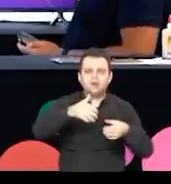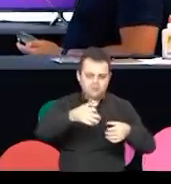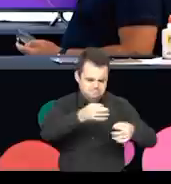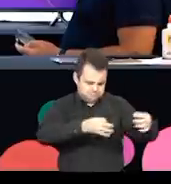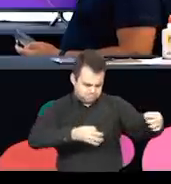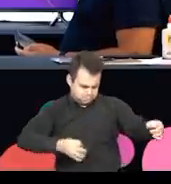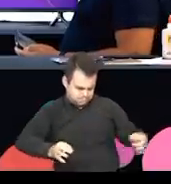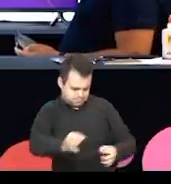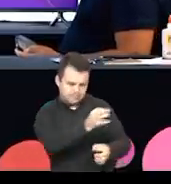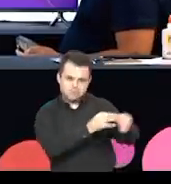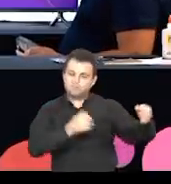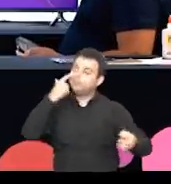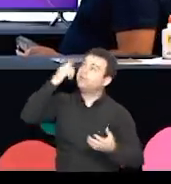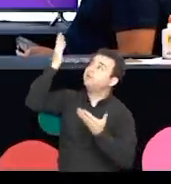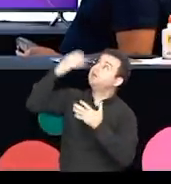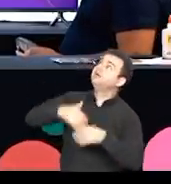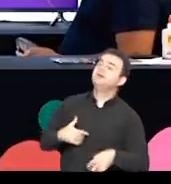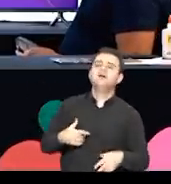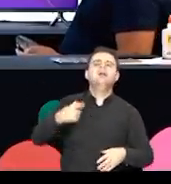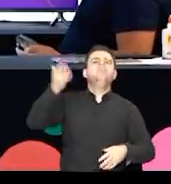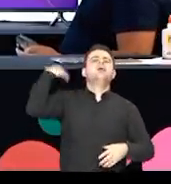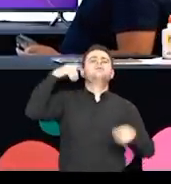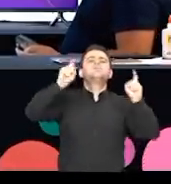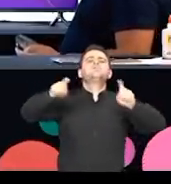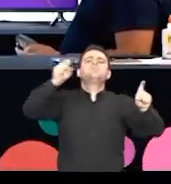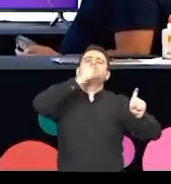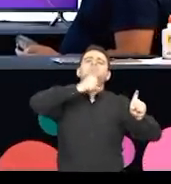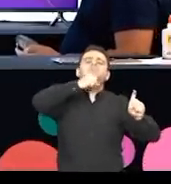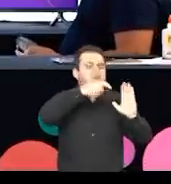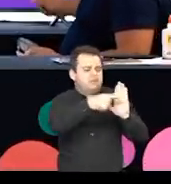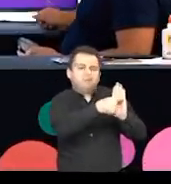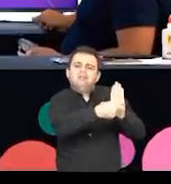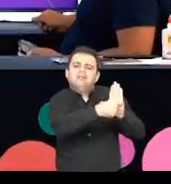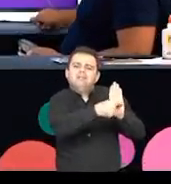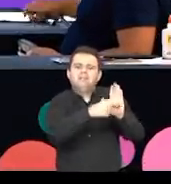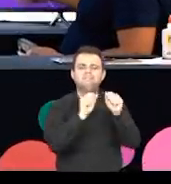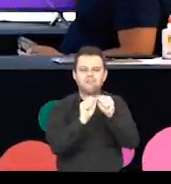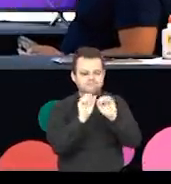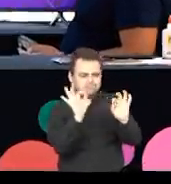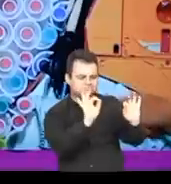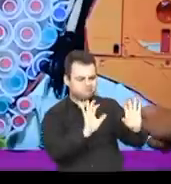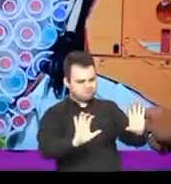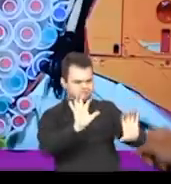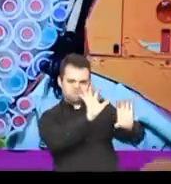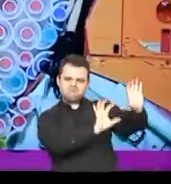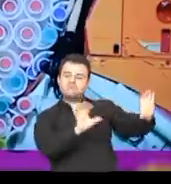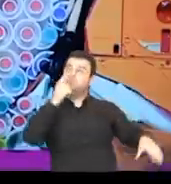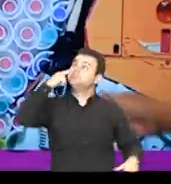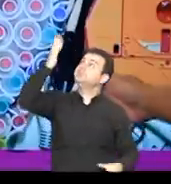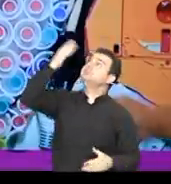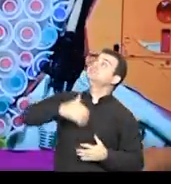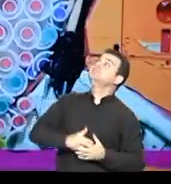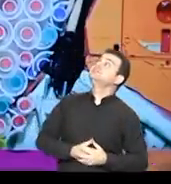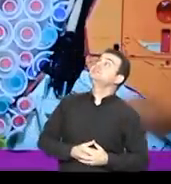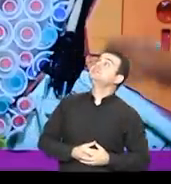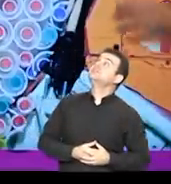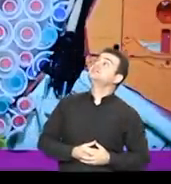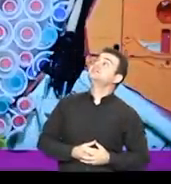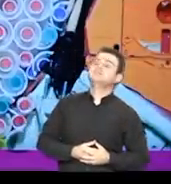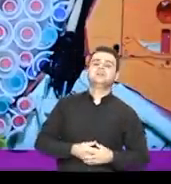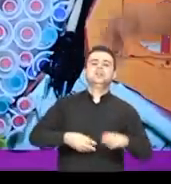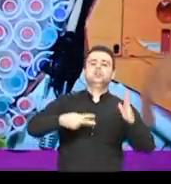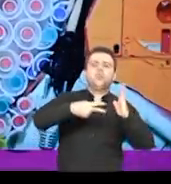ó, no caso, disquetes de computador velhos, ele pintou e fez um degradê bem bacana, colocou um cinto,